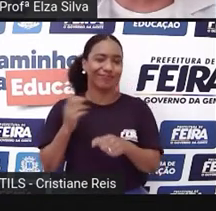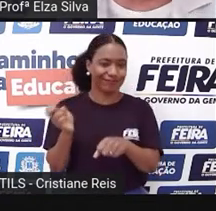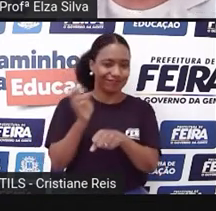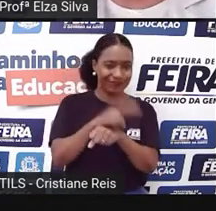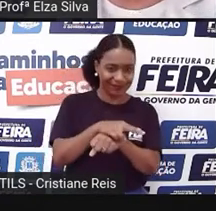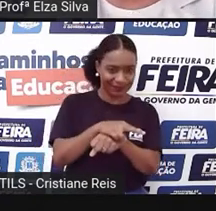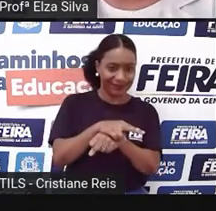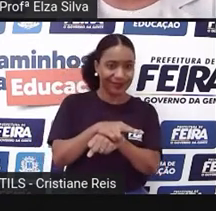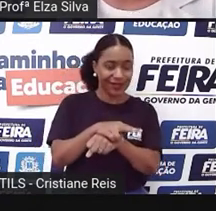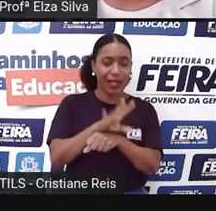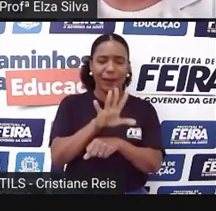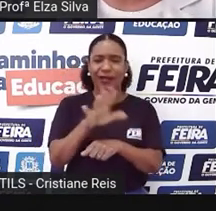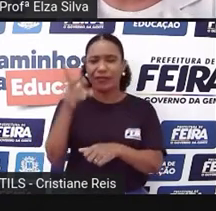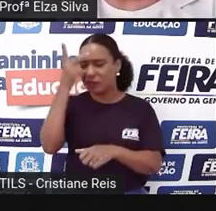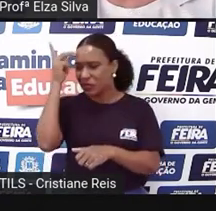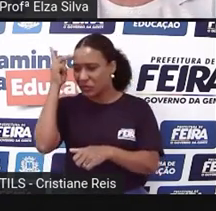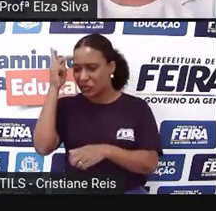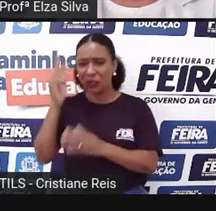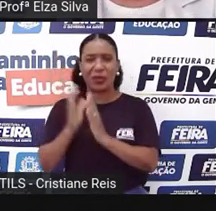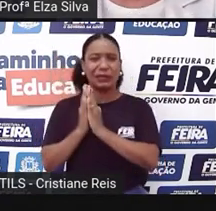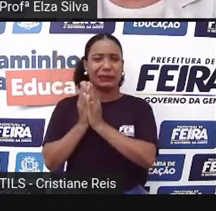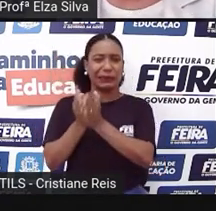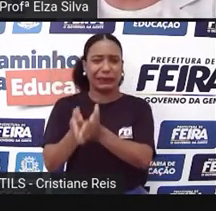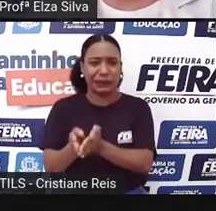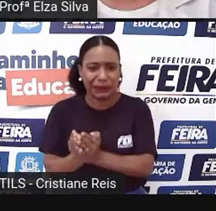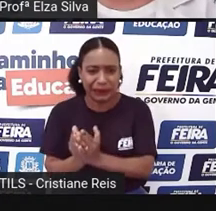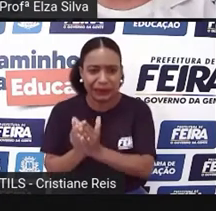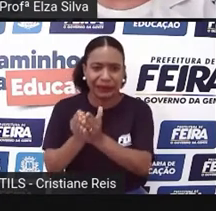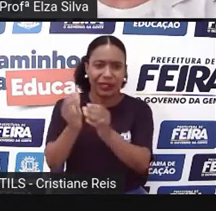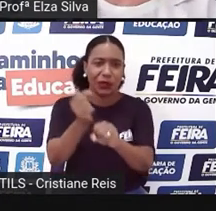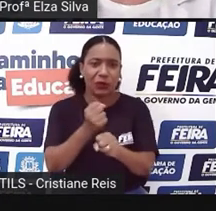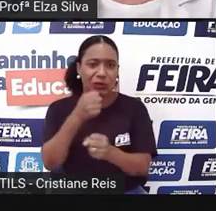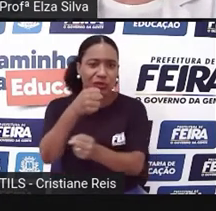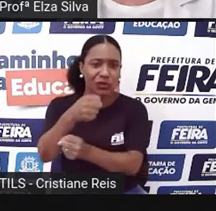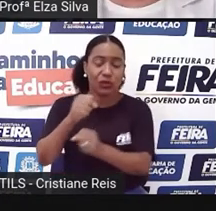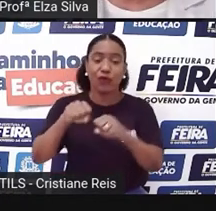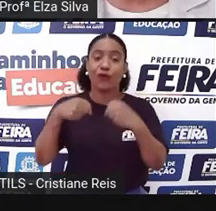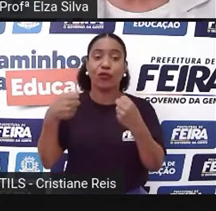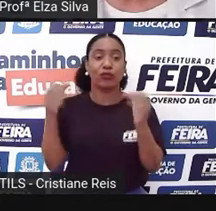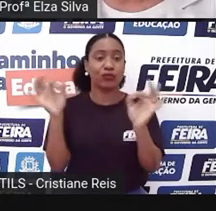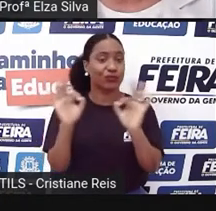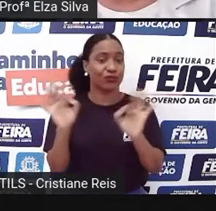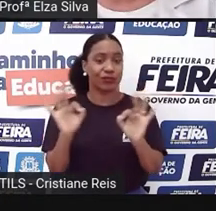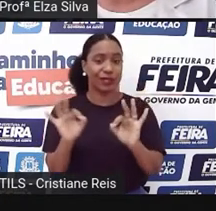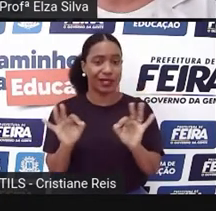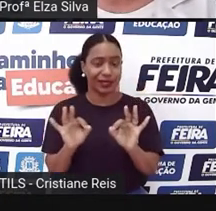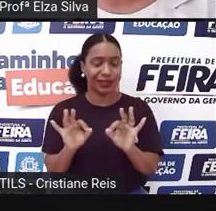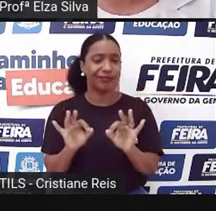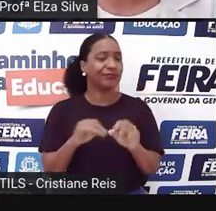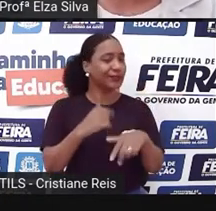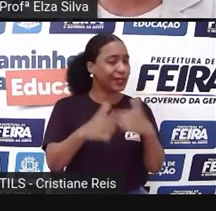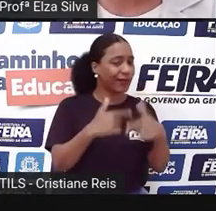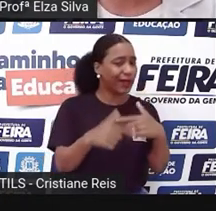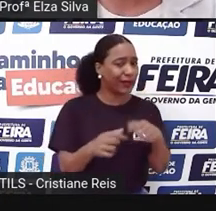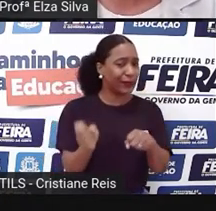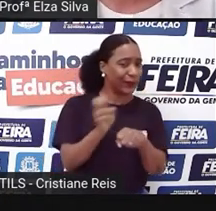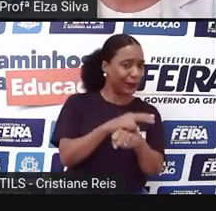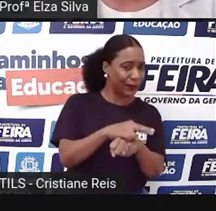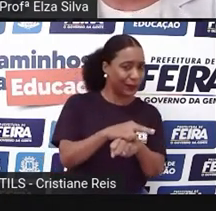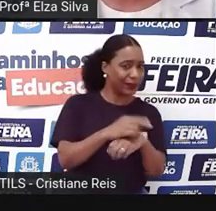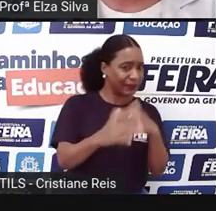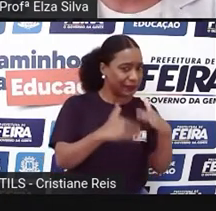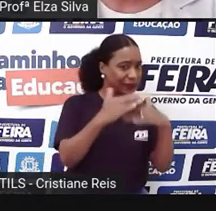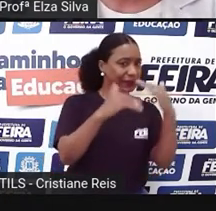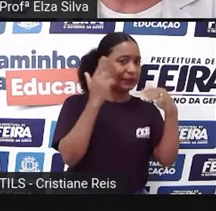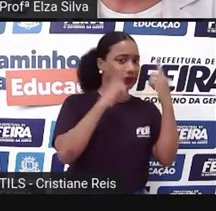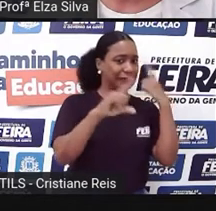pessoa que não vivenciou essa experiência. Compreenderam por que que os hobbies eles podem ajudar no nosso desenvolvimento e sucesso